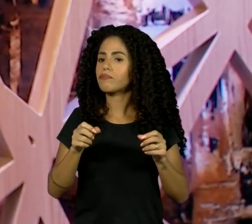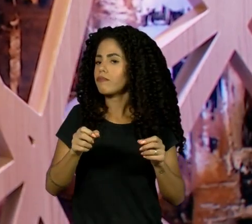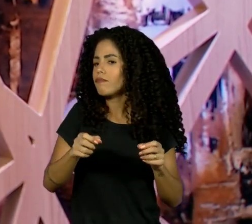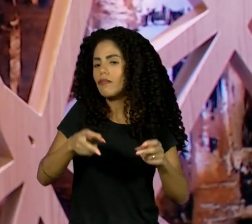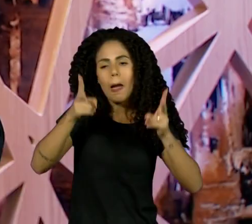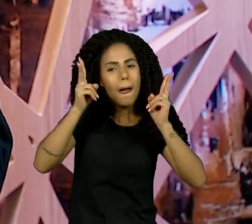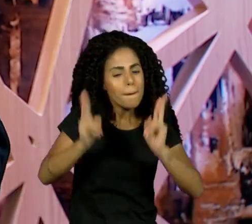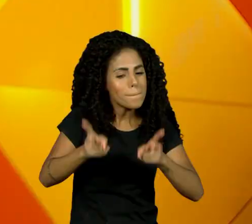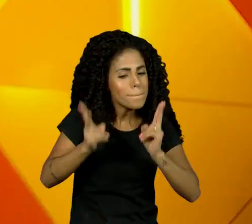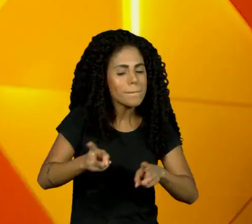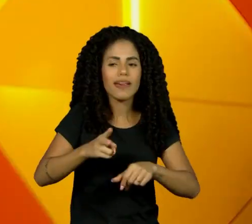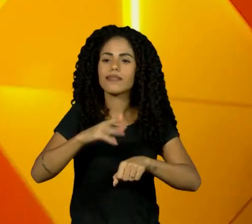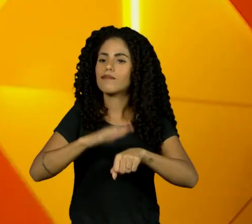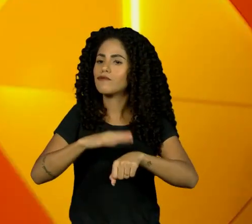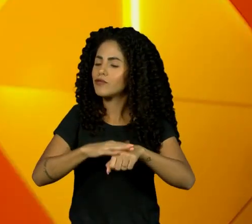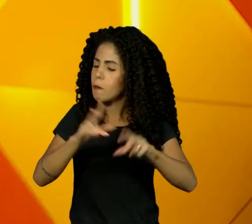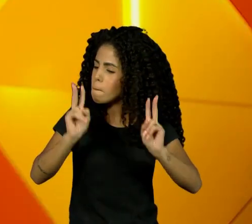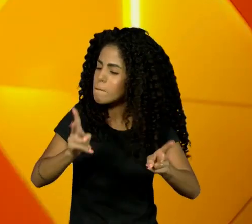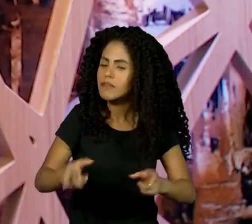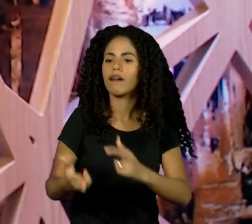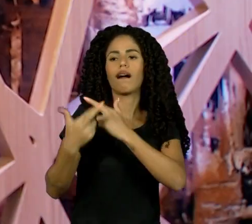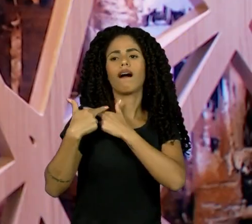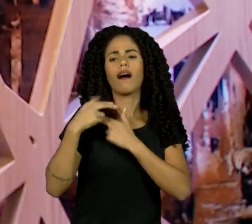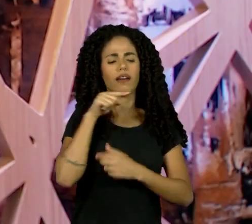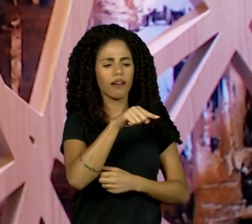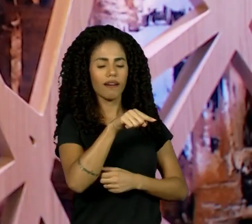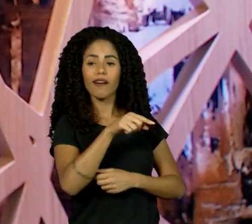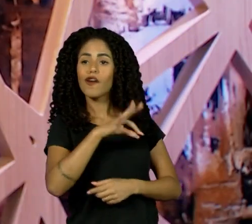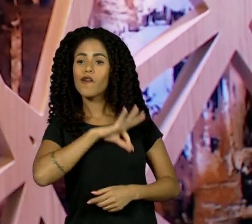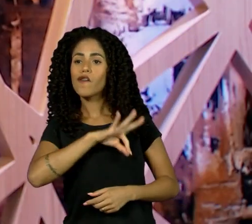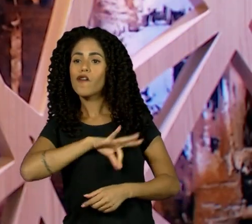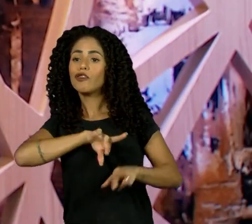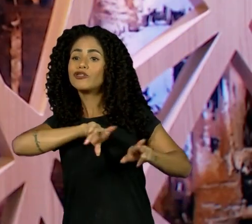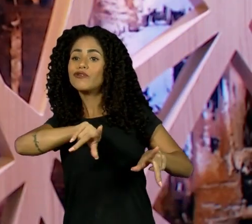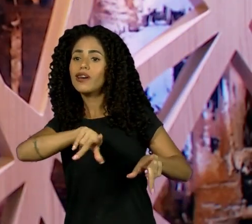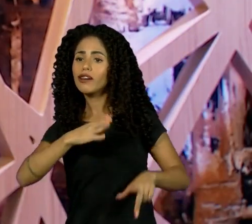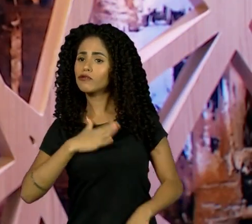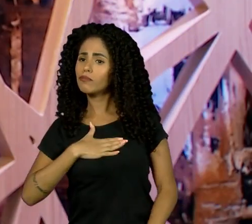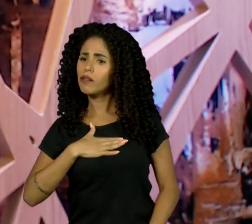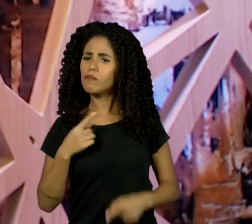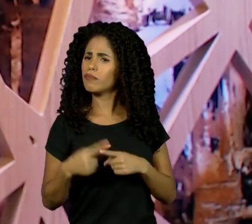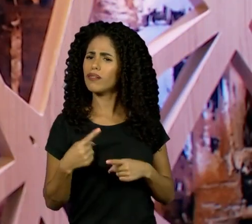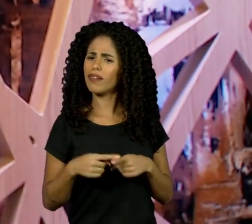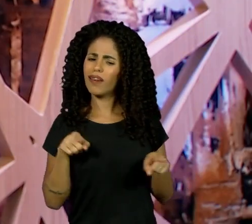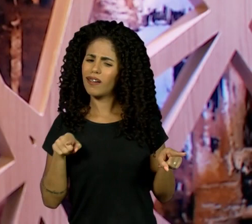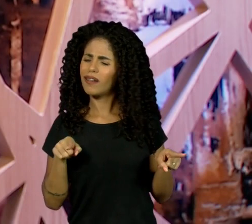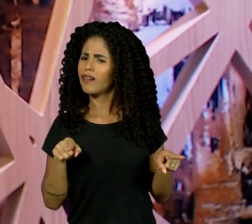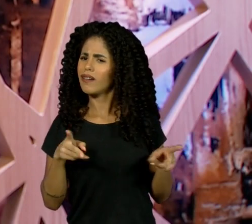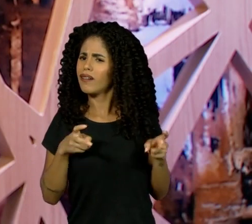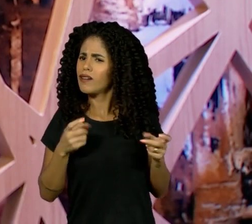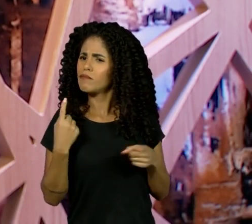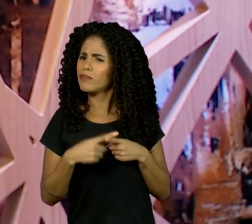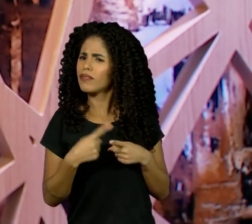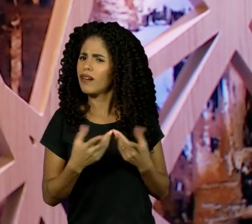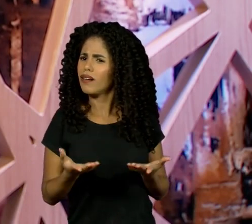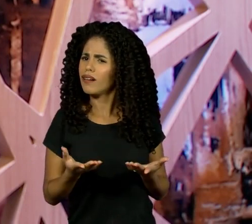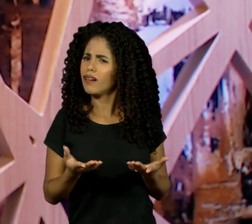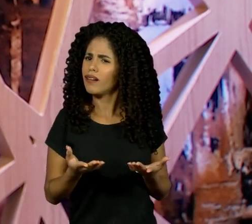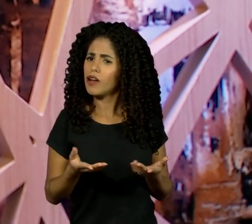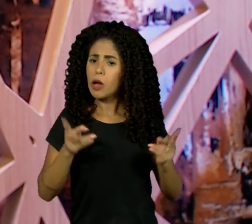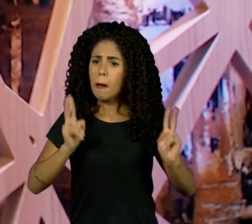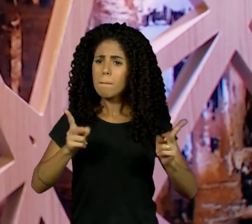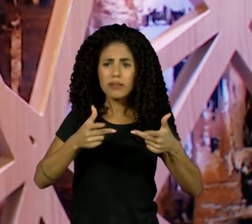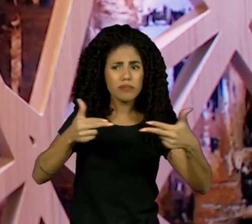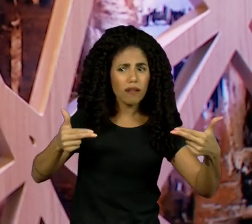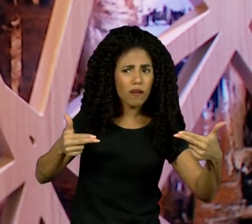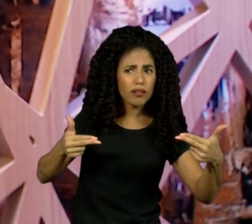o mesmo alcance que eu. E aí eu fico pensando, por que essa pessoa está ganhando mais do que eu, sendo que ela tem exatamente